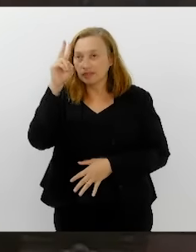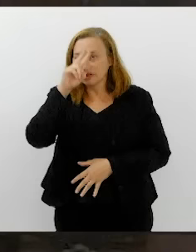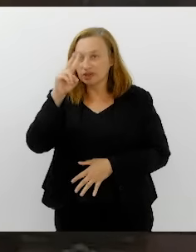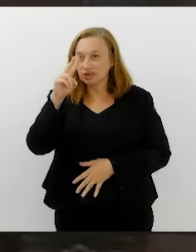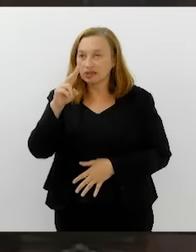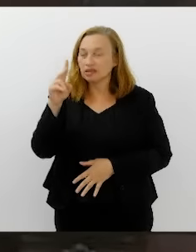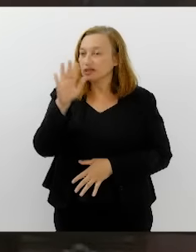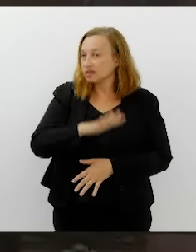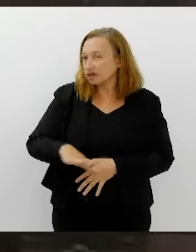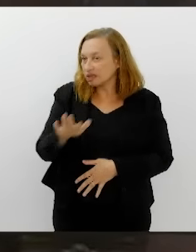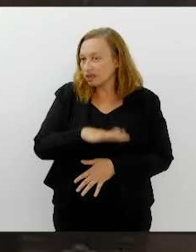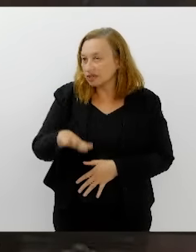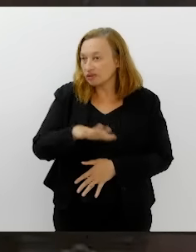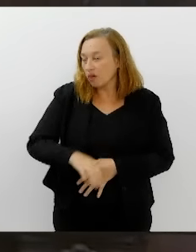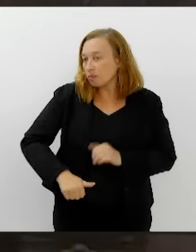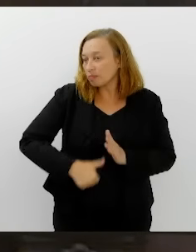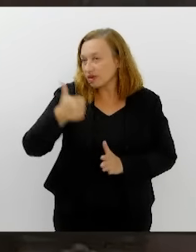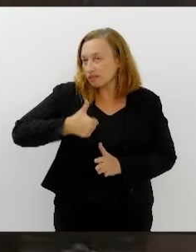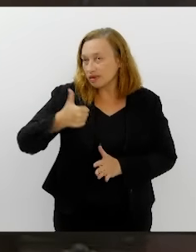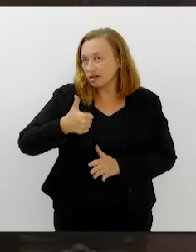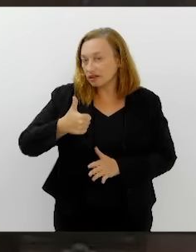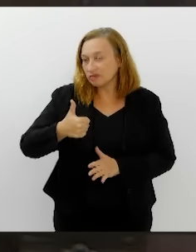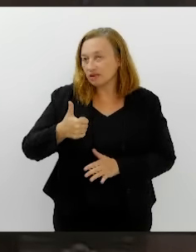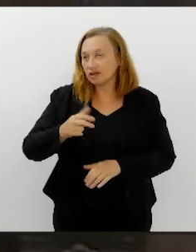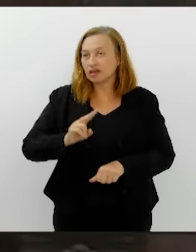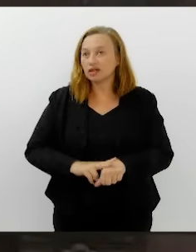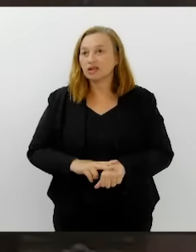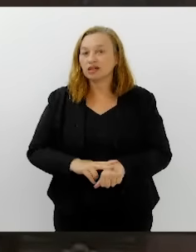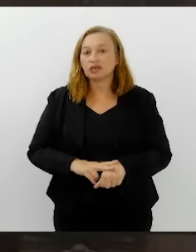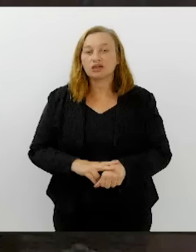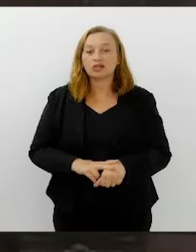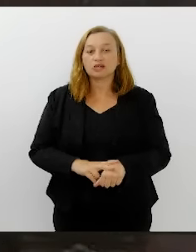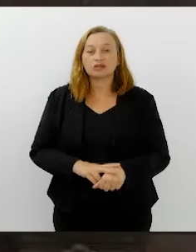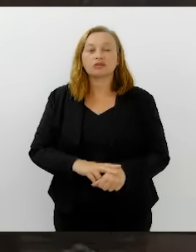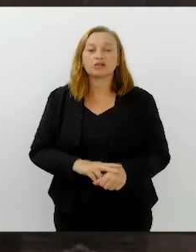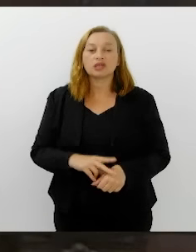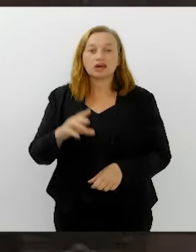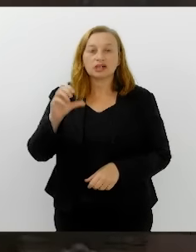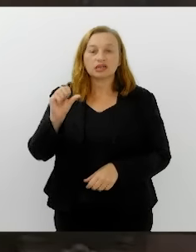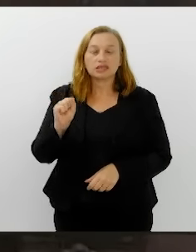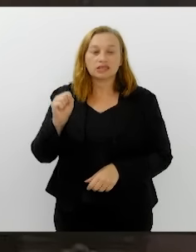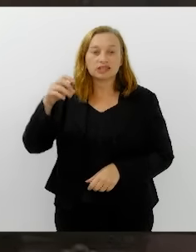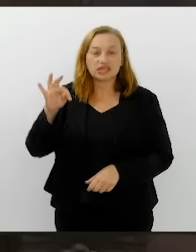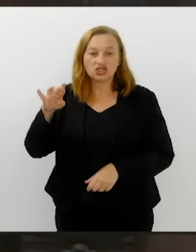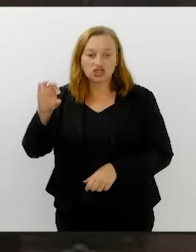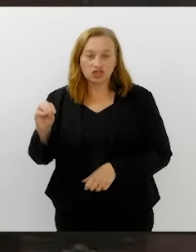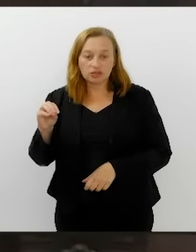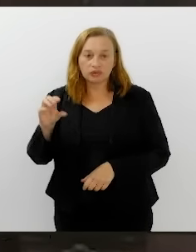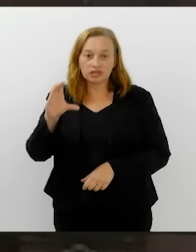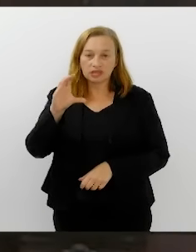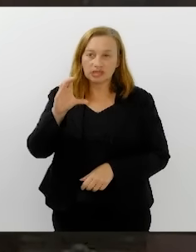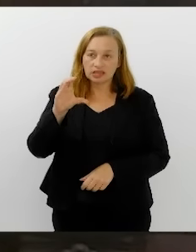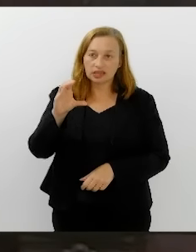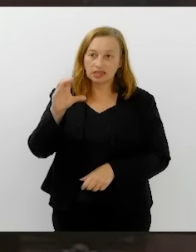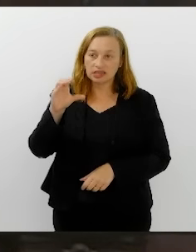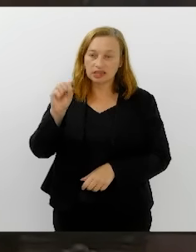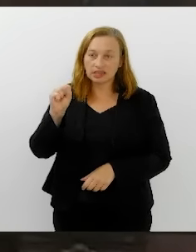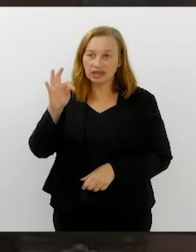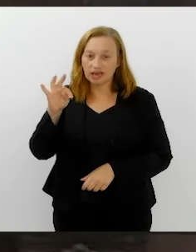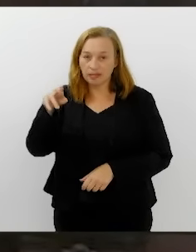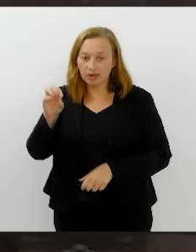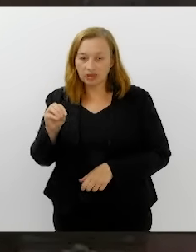é a primeira vez que o Monsenhor João se depara com o Santíssimo Sacramento exposto na capela de